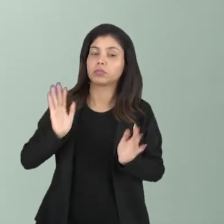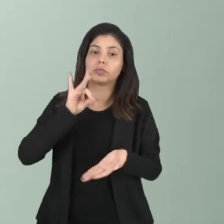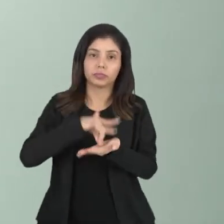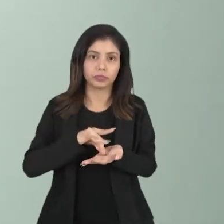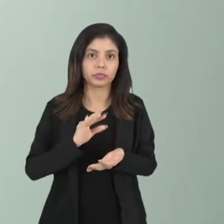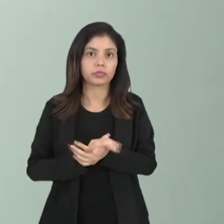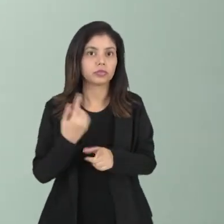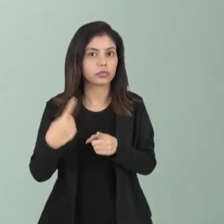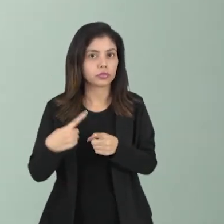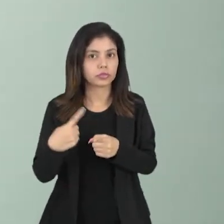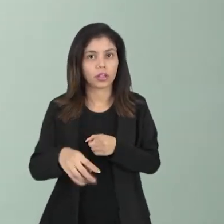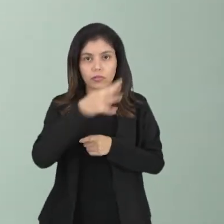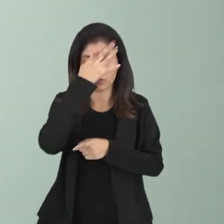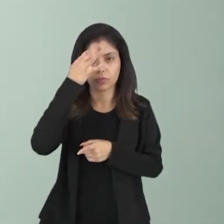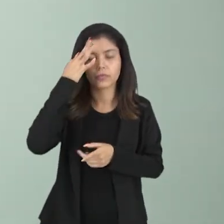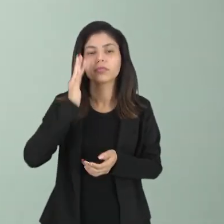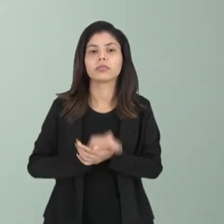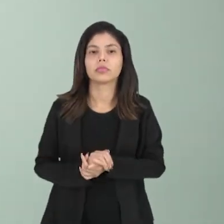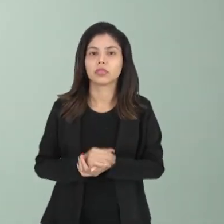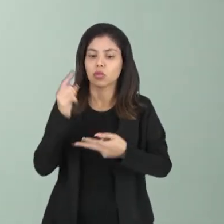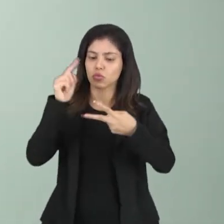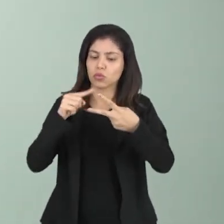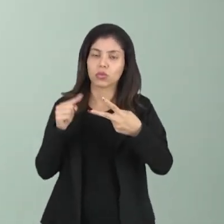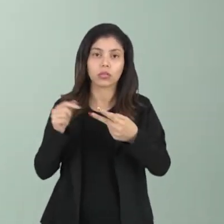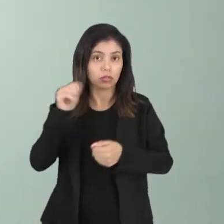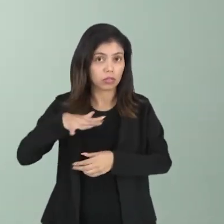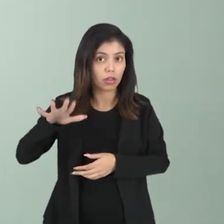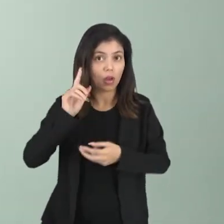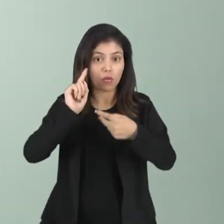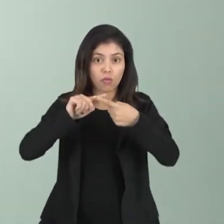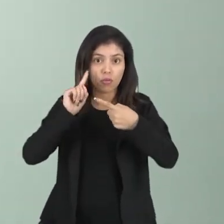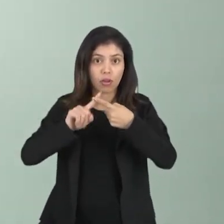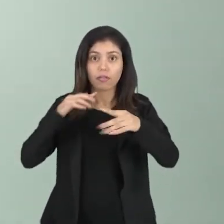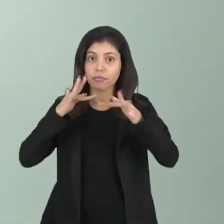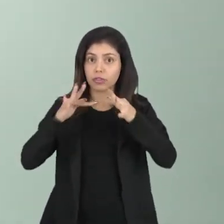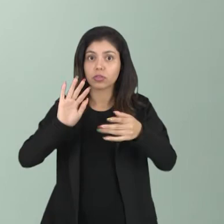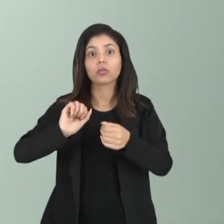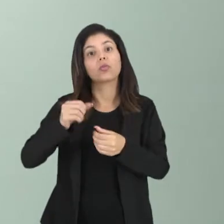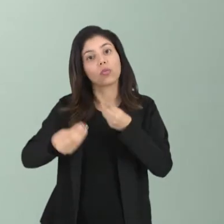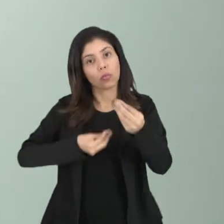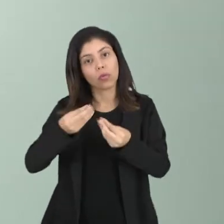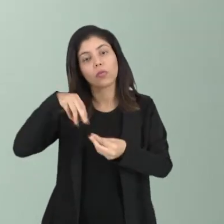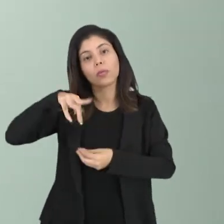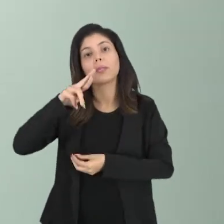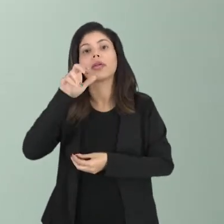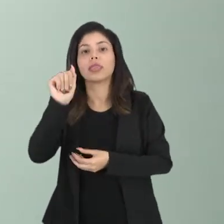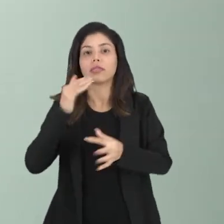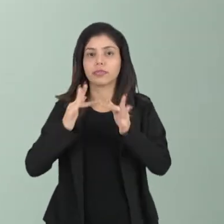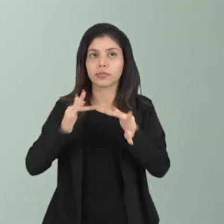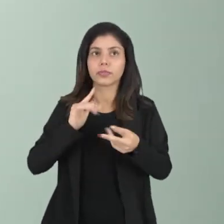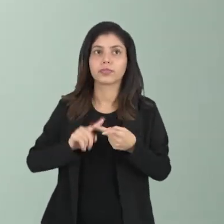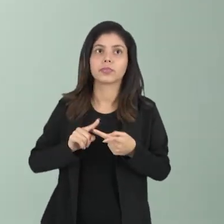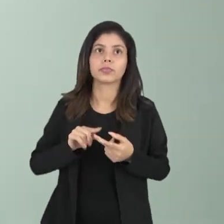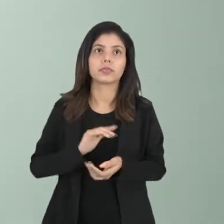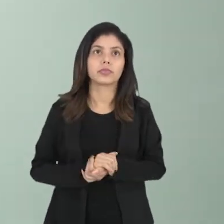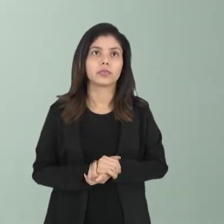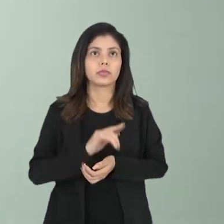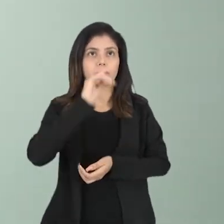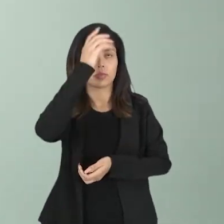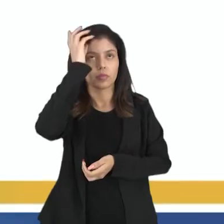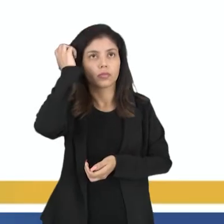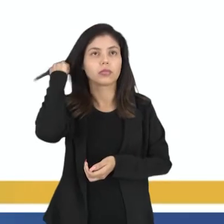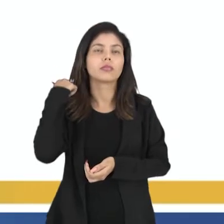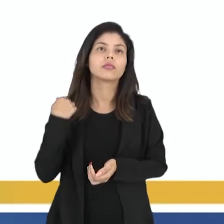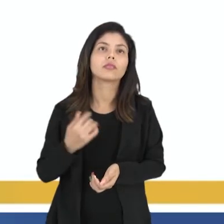Porque a filosofia trabalha em 2 campos, tanto físico quanto metafísico, tá bom? Então vamos prosseguir.